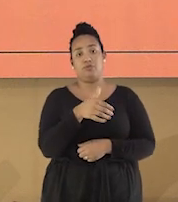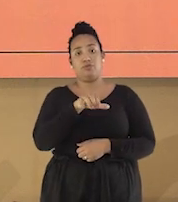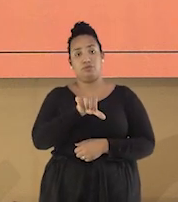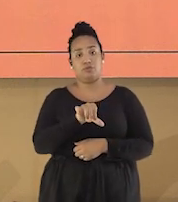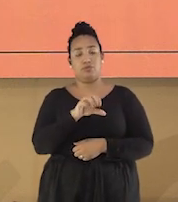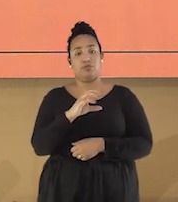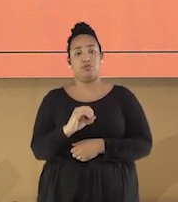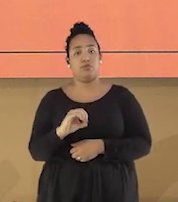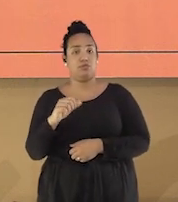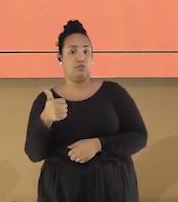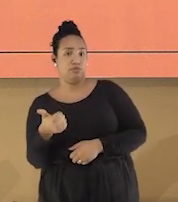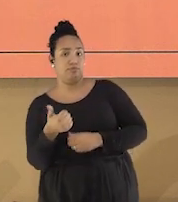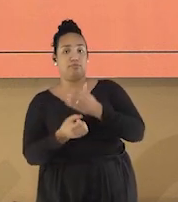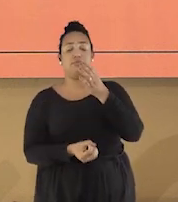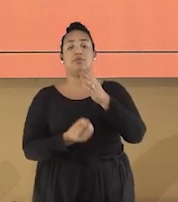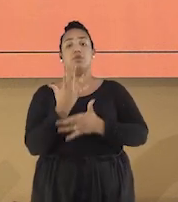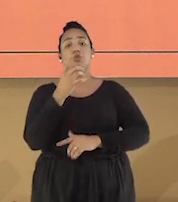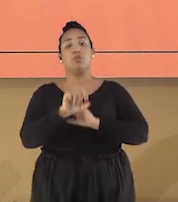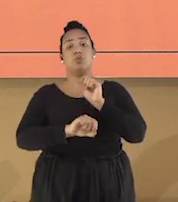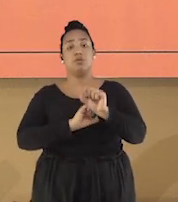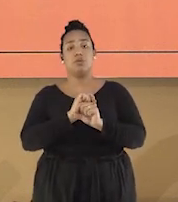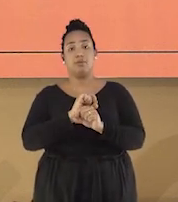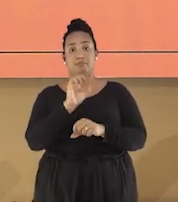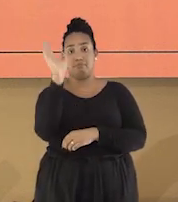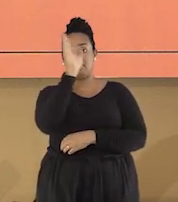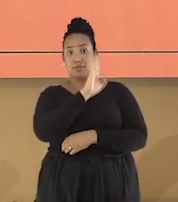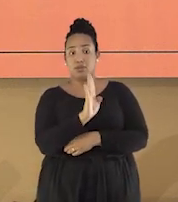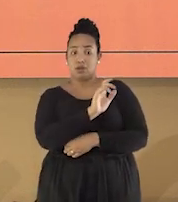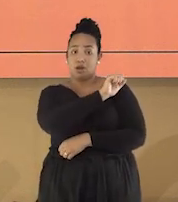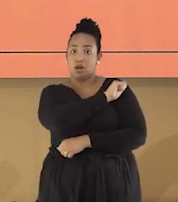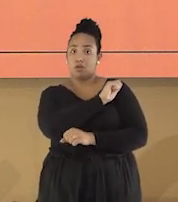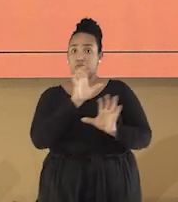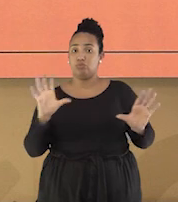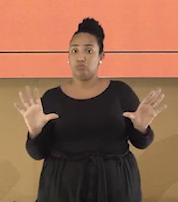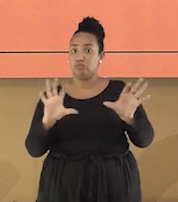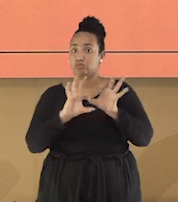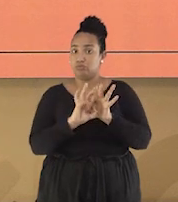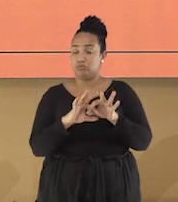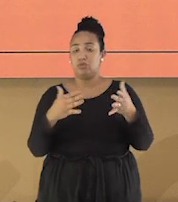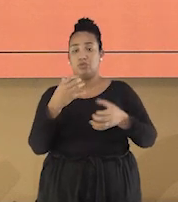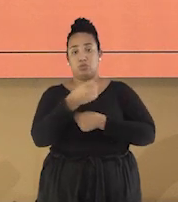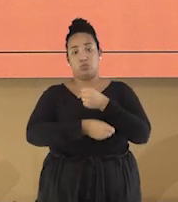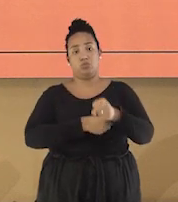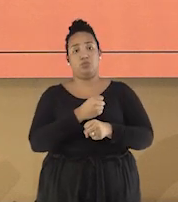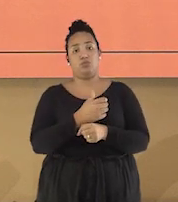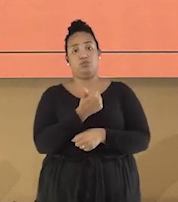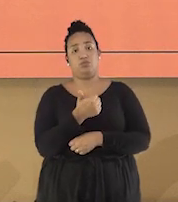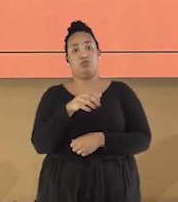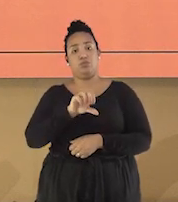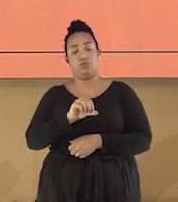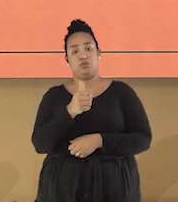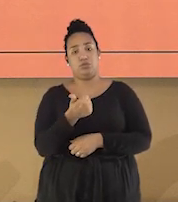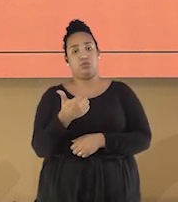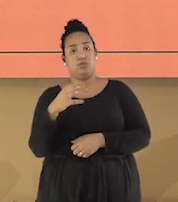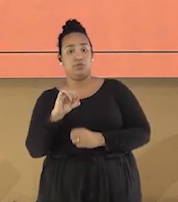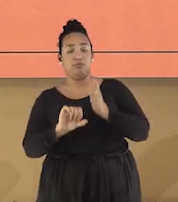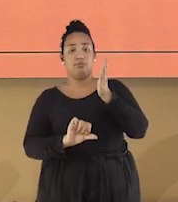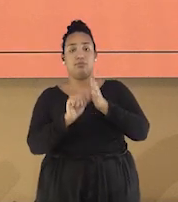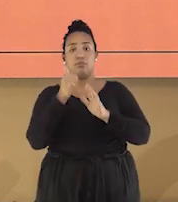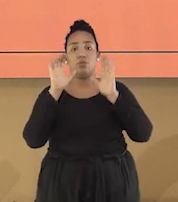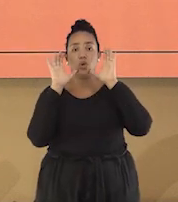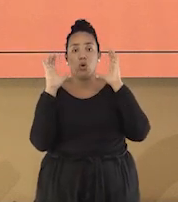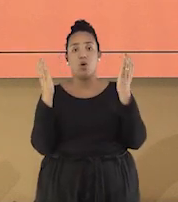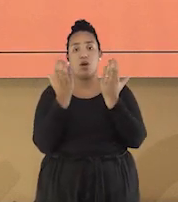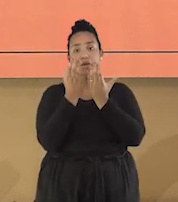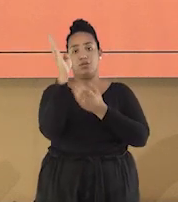Federação dos Estudantes Brasileiros. Já em 1910, é realizado o primeiro Congresso Nacional de Estudantes